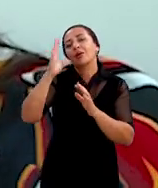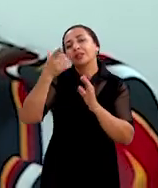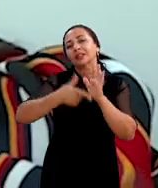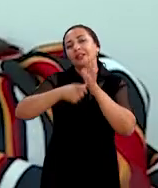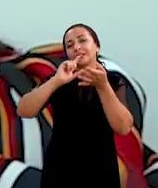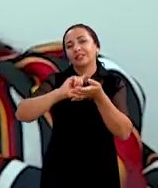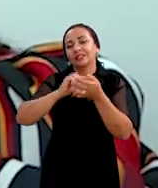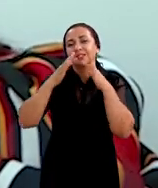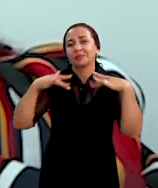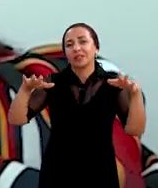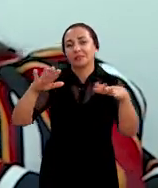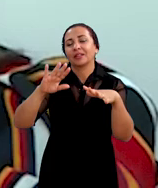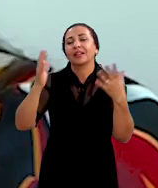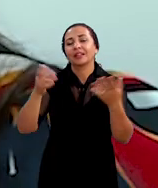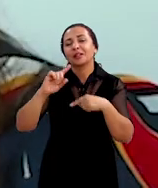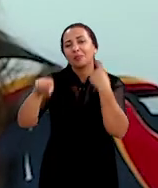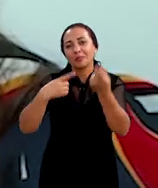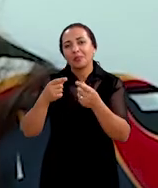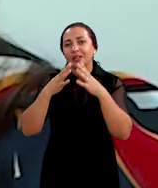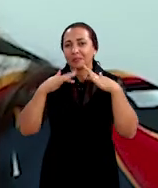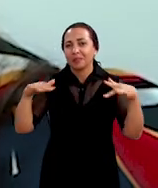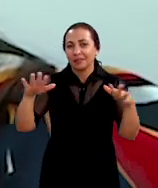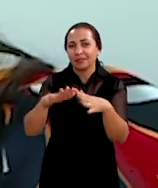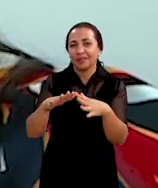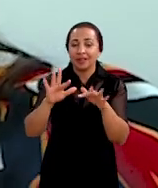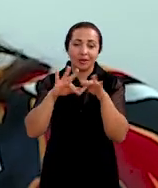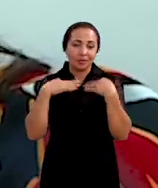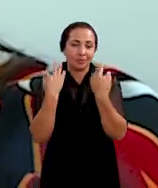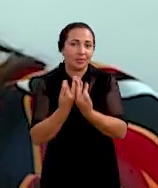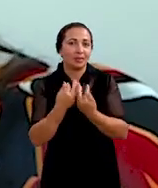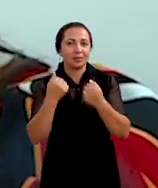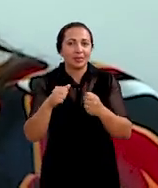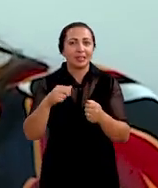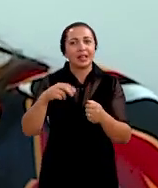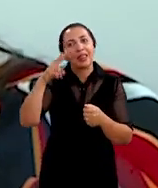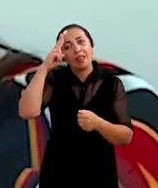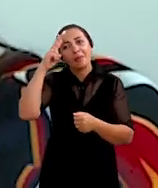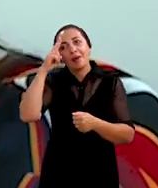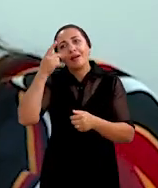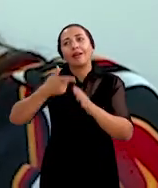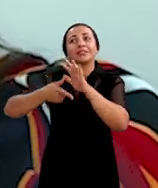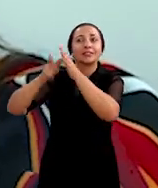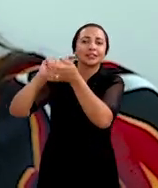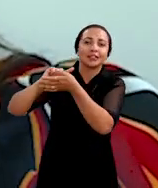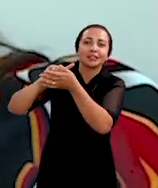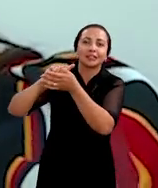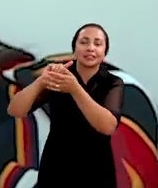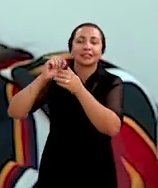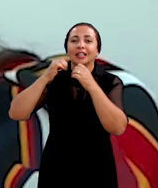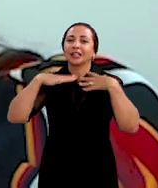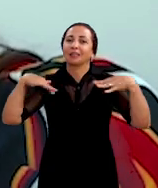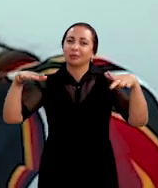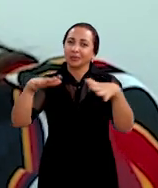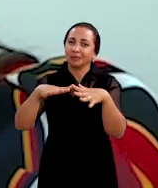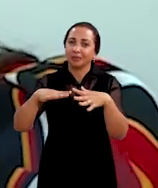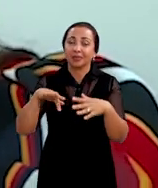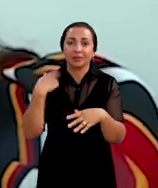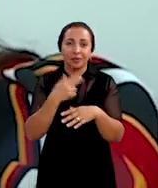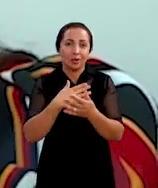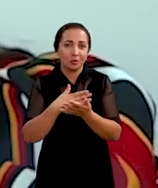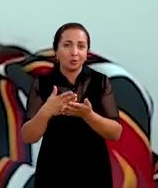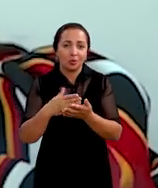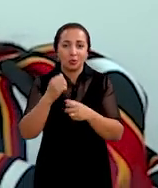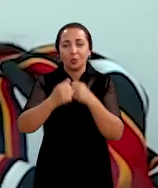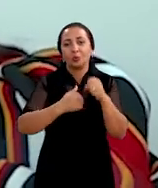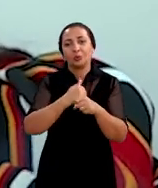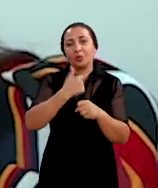eram antes da pandemia e durante a pandemia. Então os pais, os familiares tinham que lembrar desses dois momentos, antes e durante.